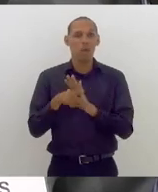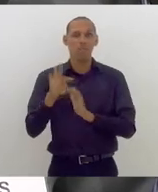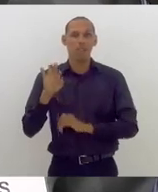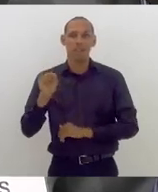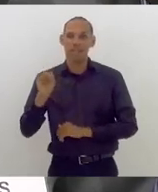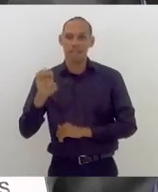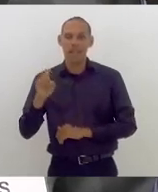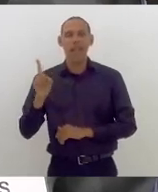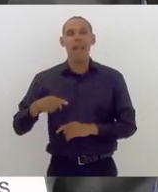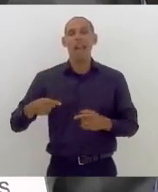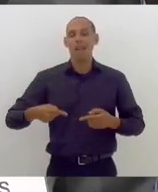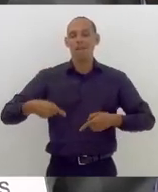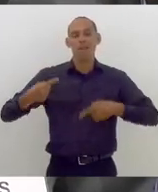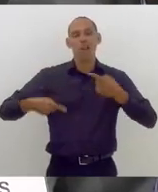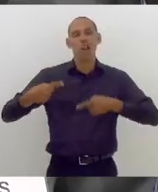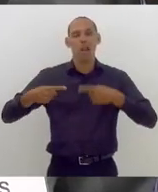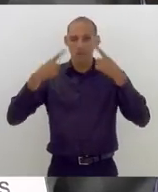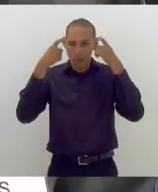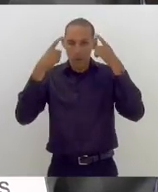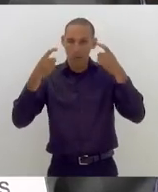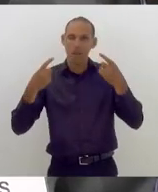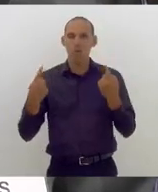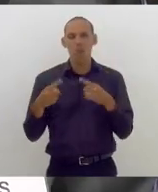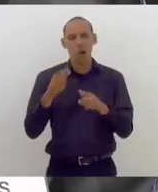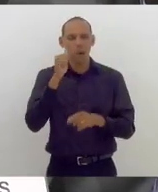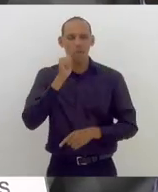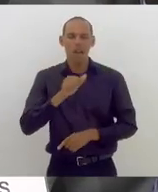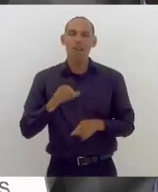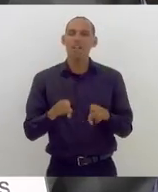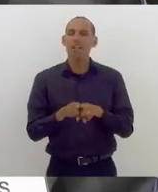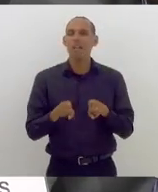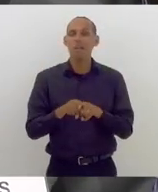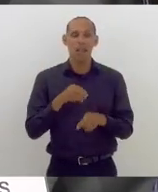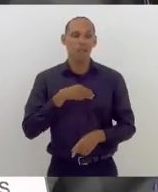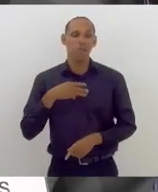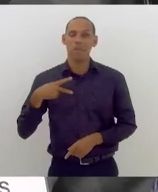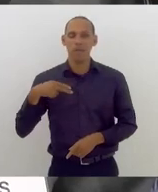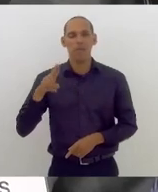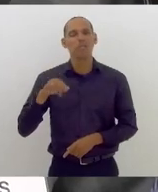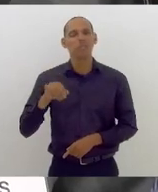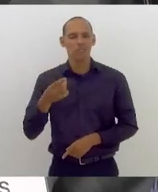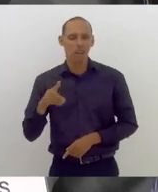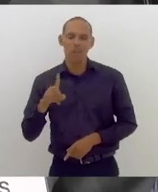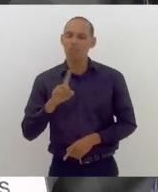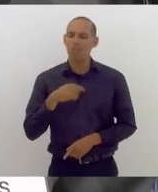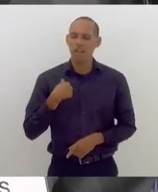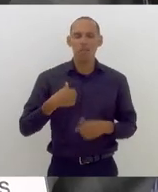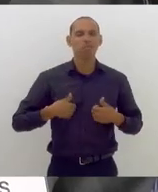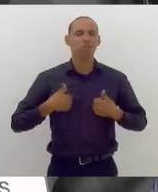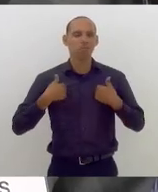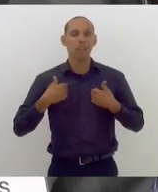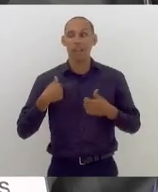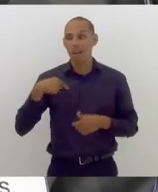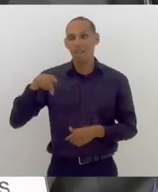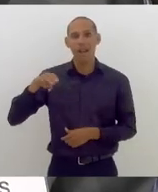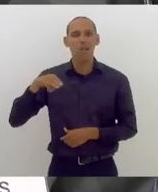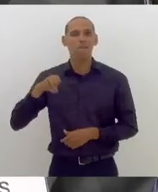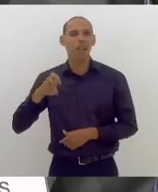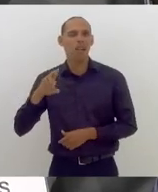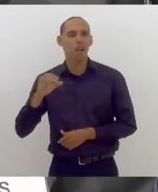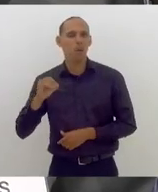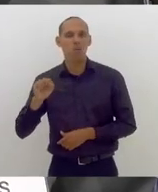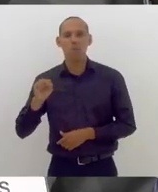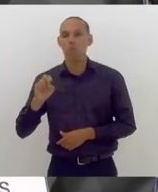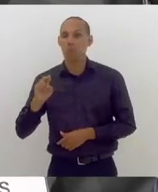base do Ministério Público da União, e é orgulho para todos nós. Eu estava no Mercosul essa semana e